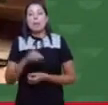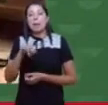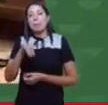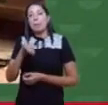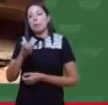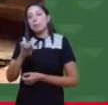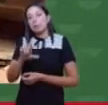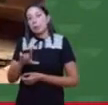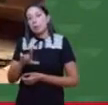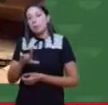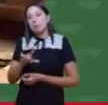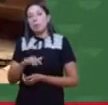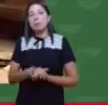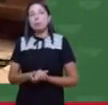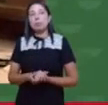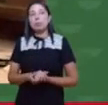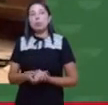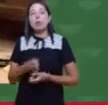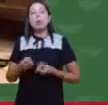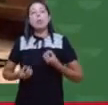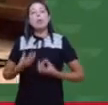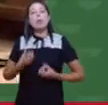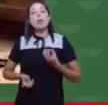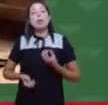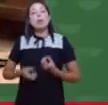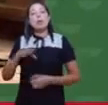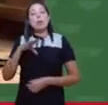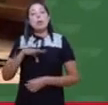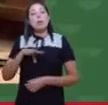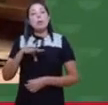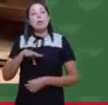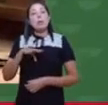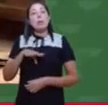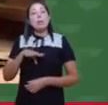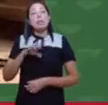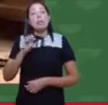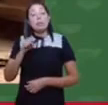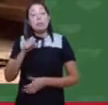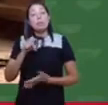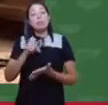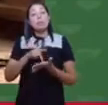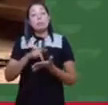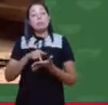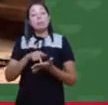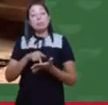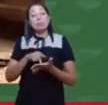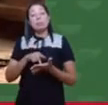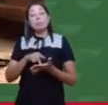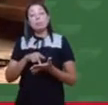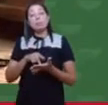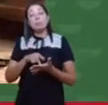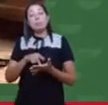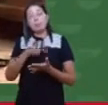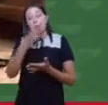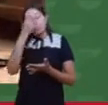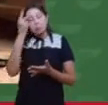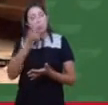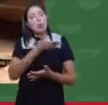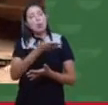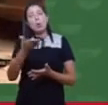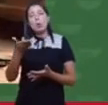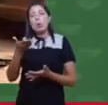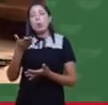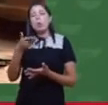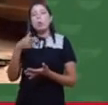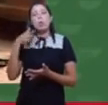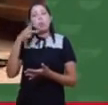Maria Barbosa, um poeta português. Certa vez, alguém procurou o Manuel